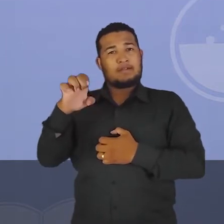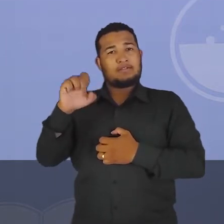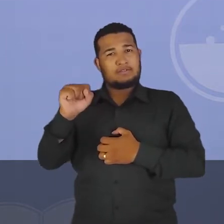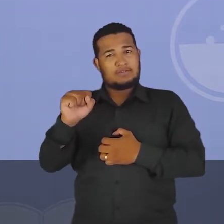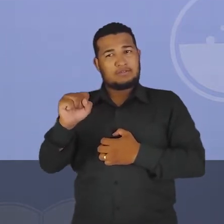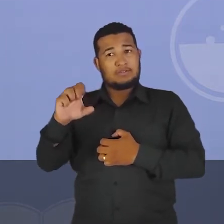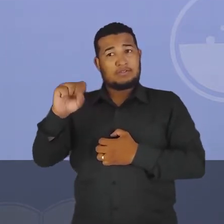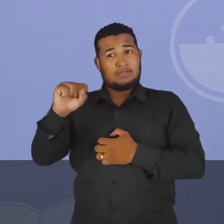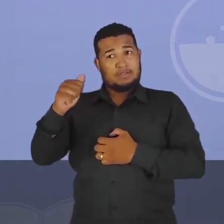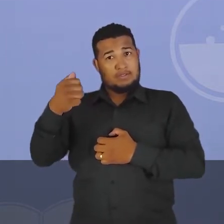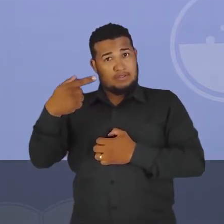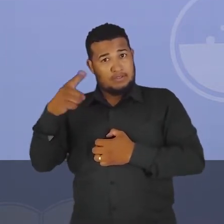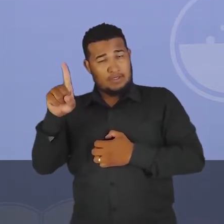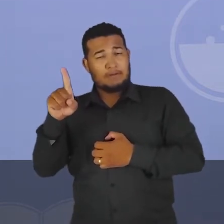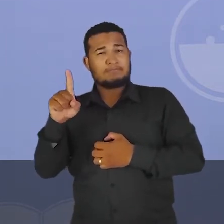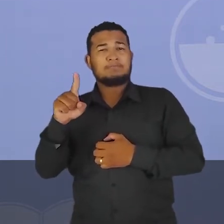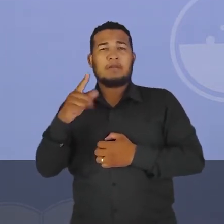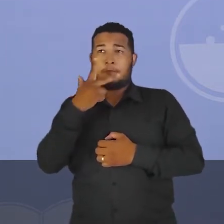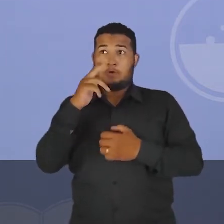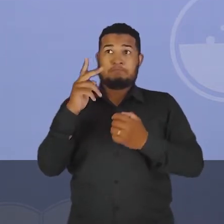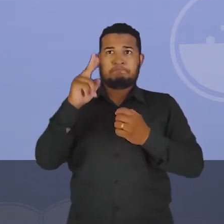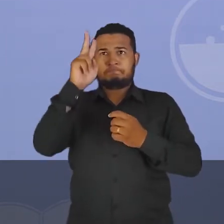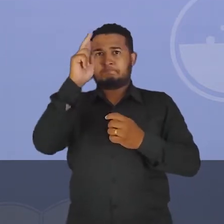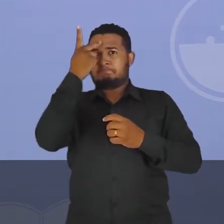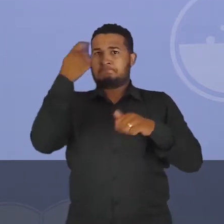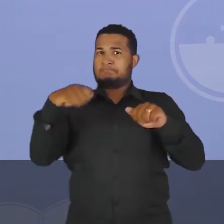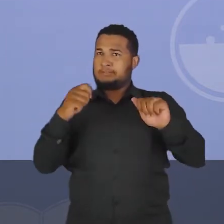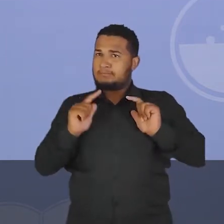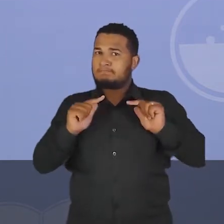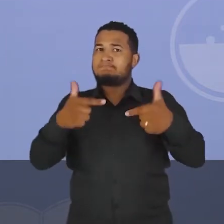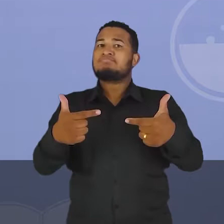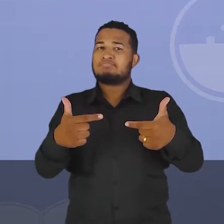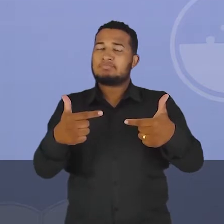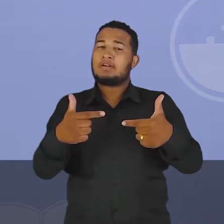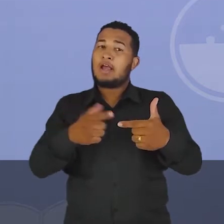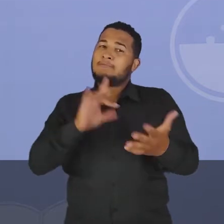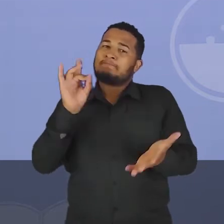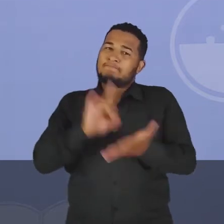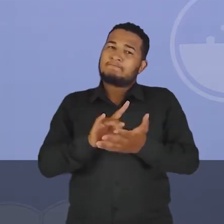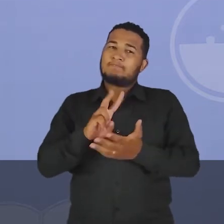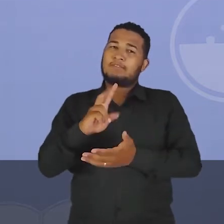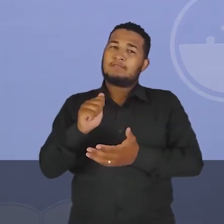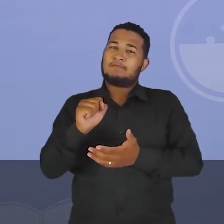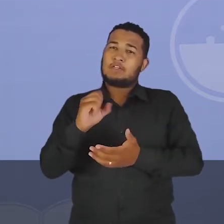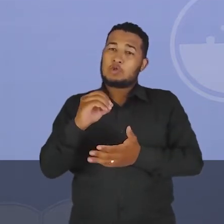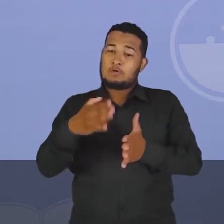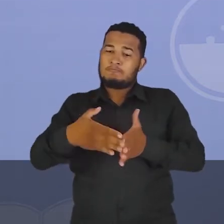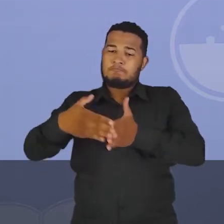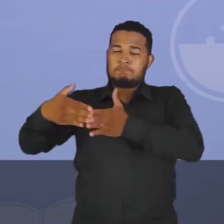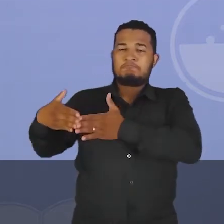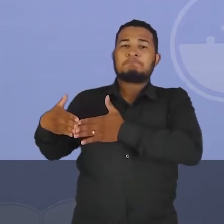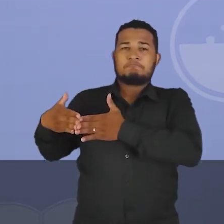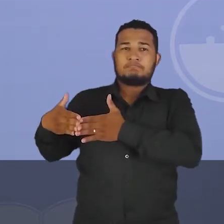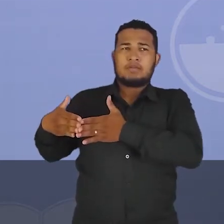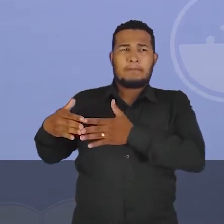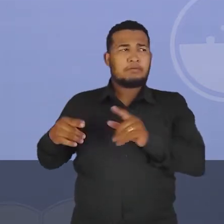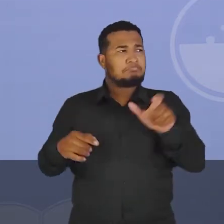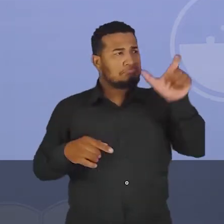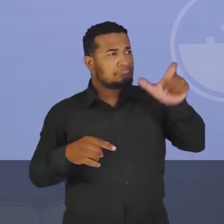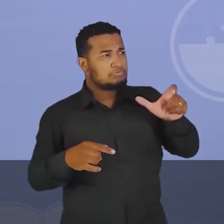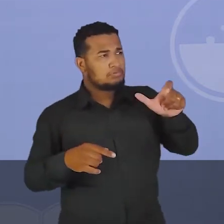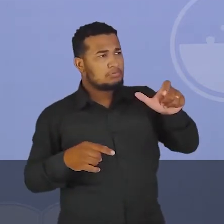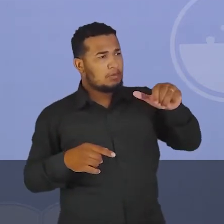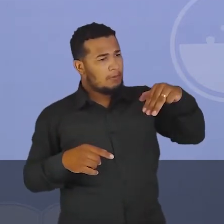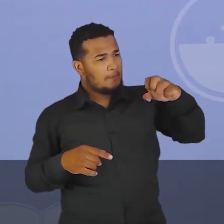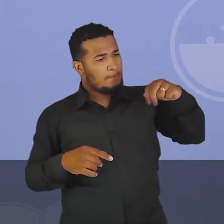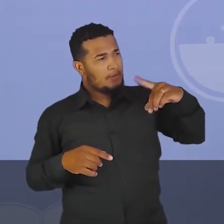aqui. Então o Vasco, ele renuncia objetivamente, e aí os moradores pedem que o próprio governador Mendes